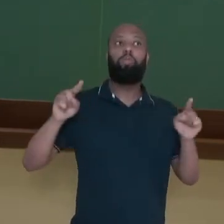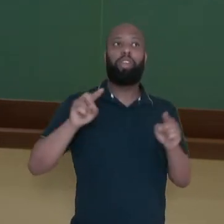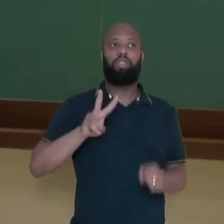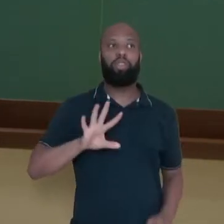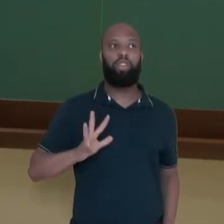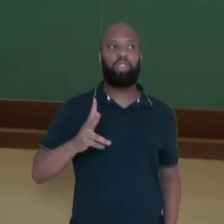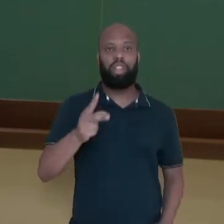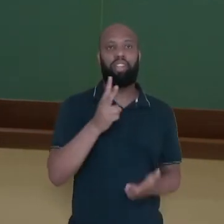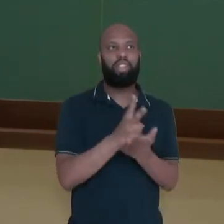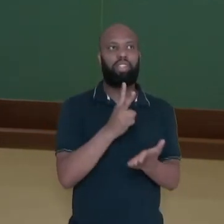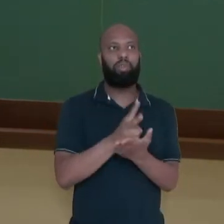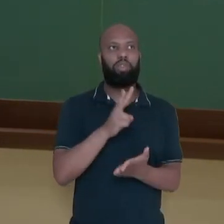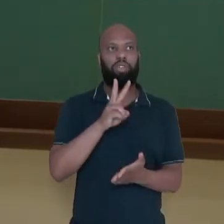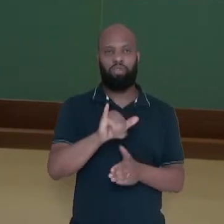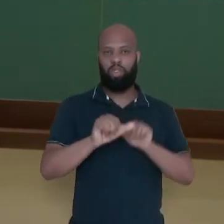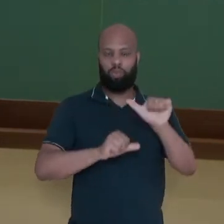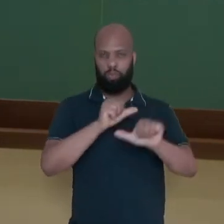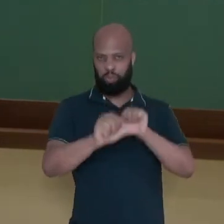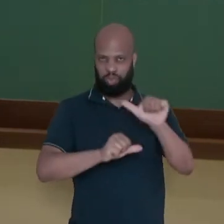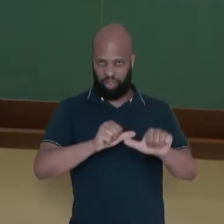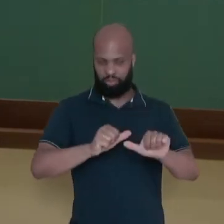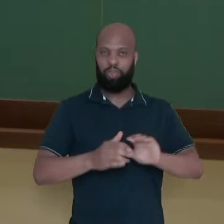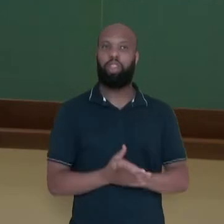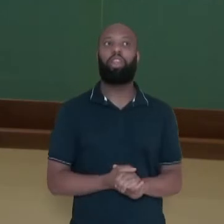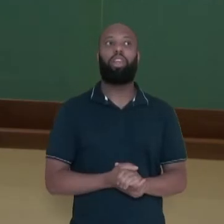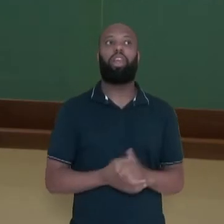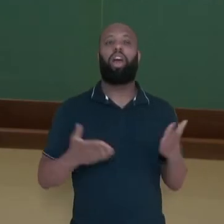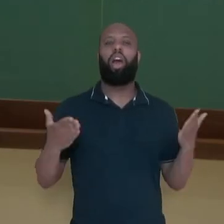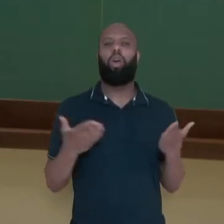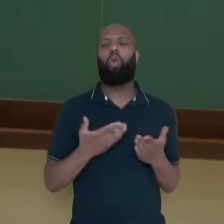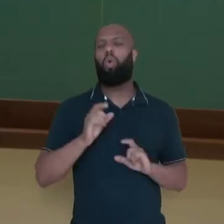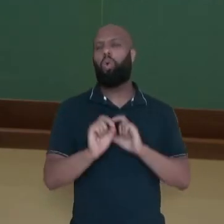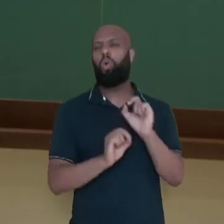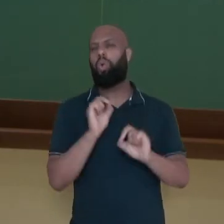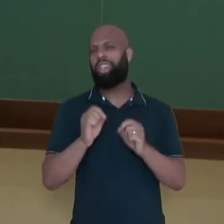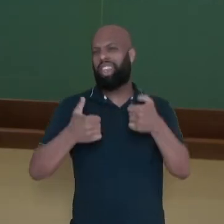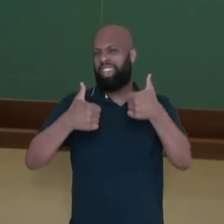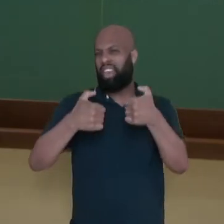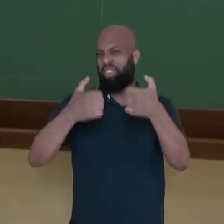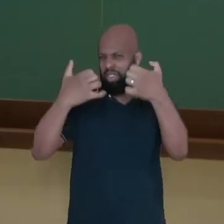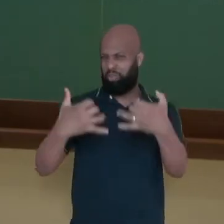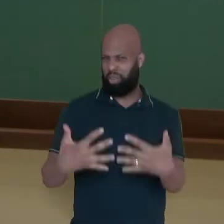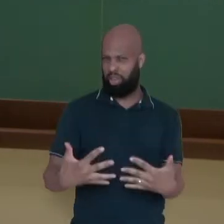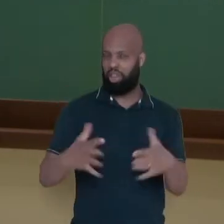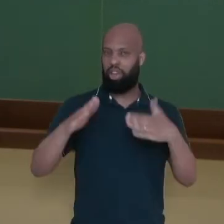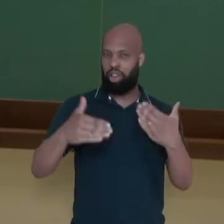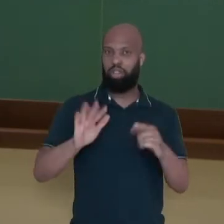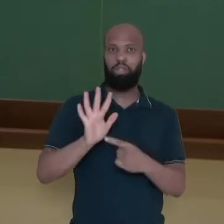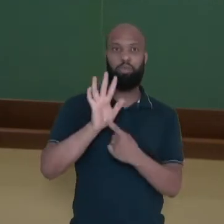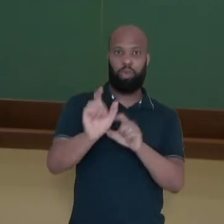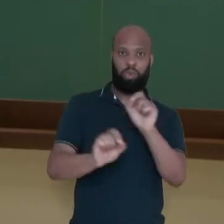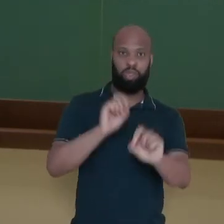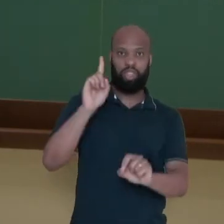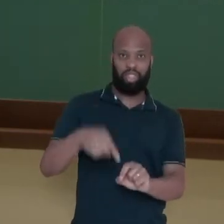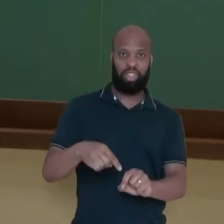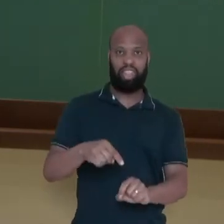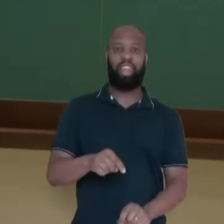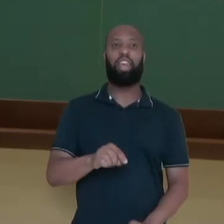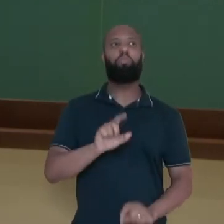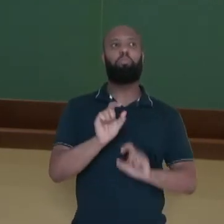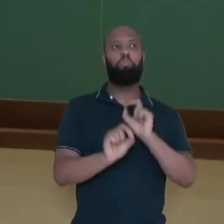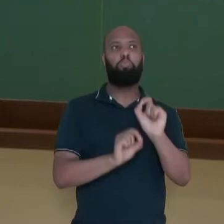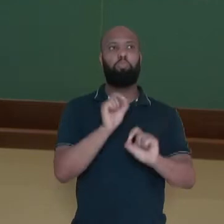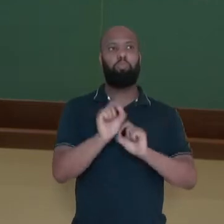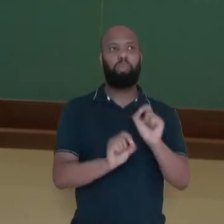sempre vai ser alterada. Pensando nisso, né, a física definiu uma grandeza chamada índice de refração.